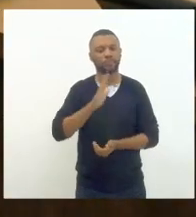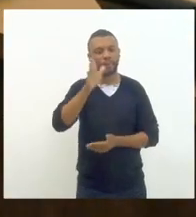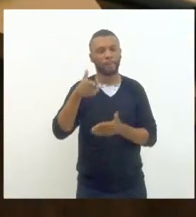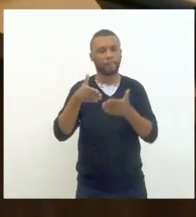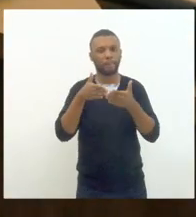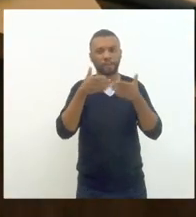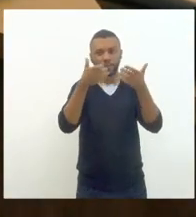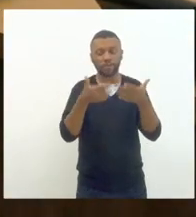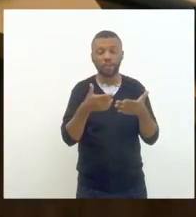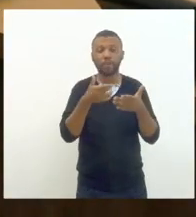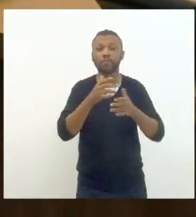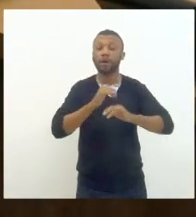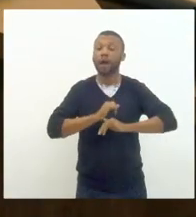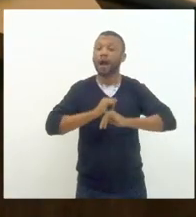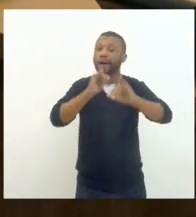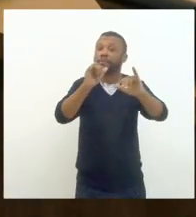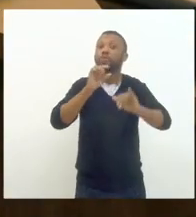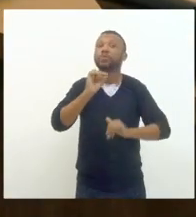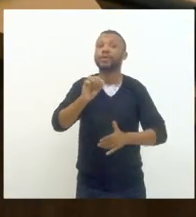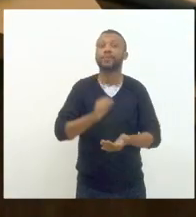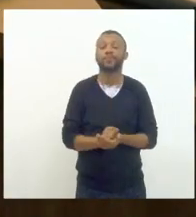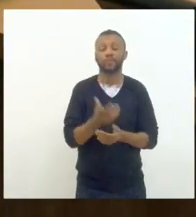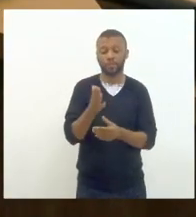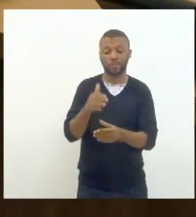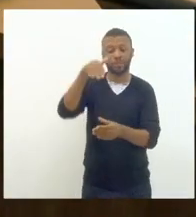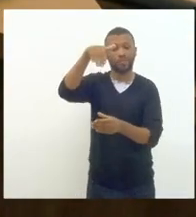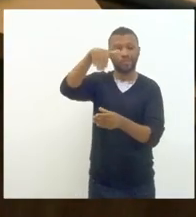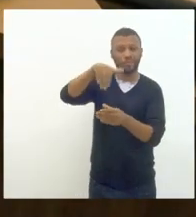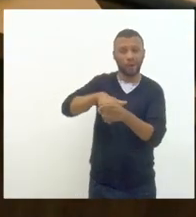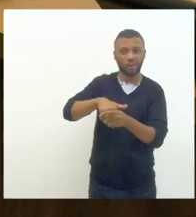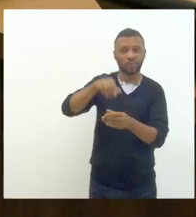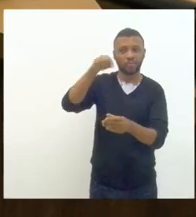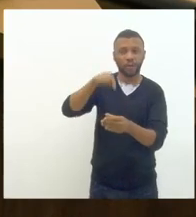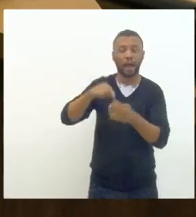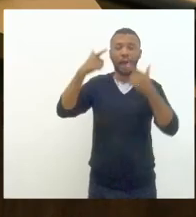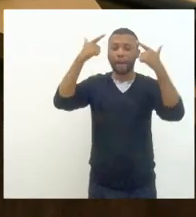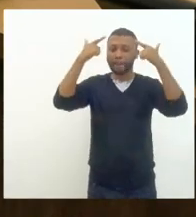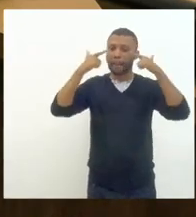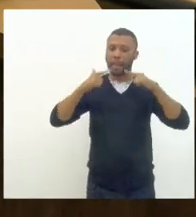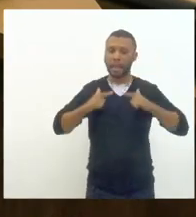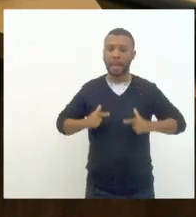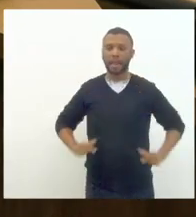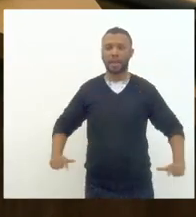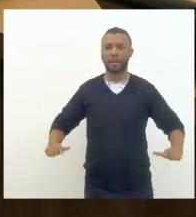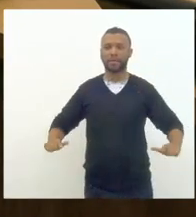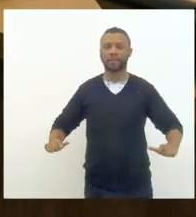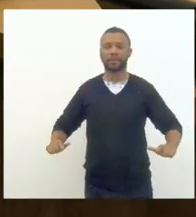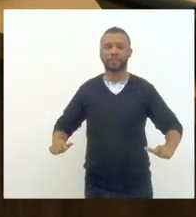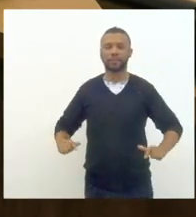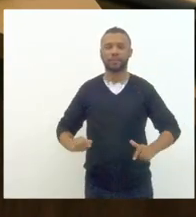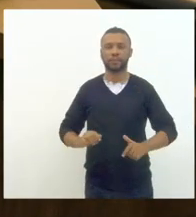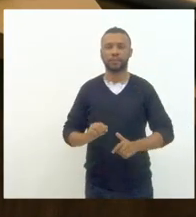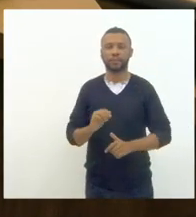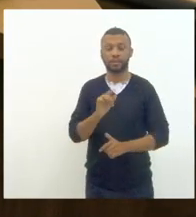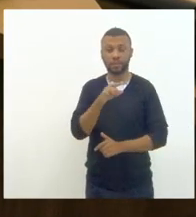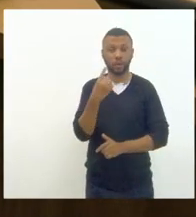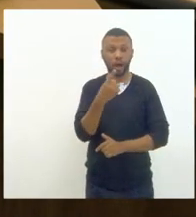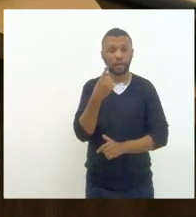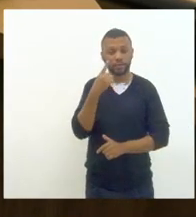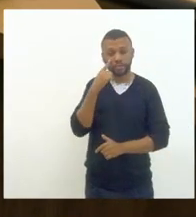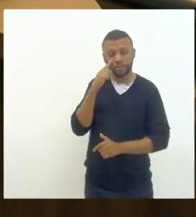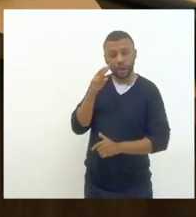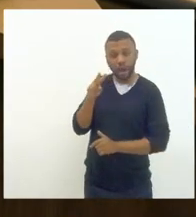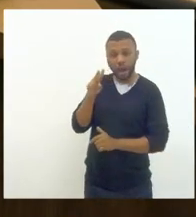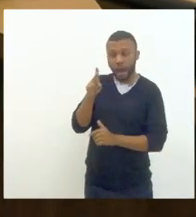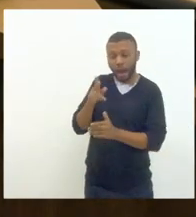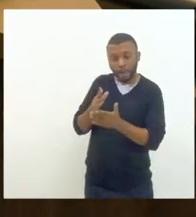estou assinalando o meu voto pela abstenção que acabamos de aprovar,